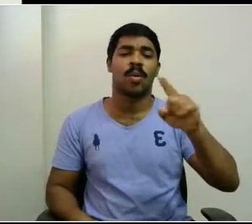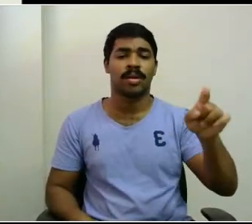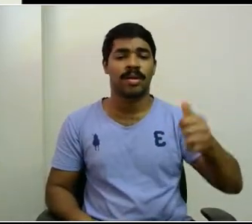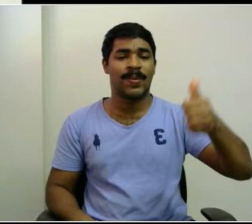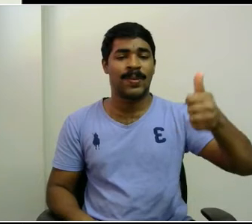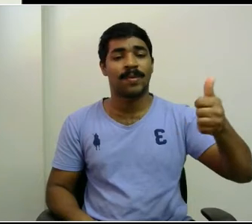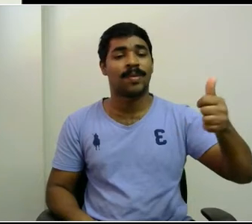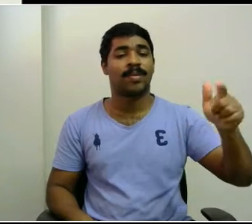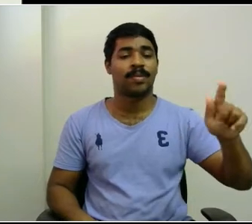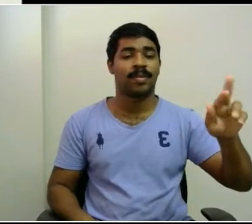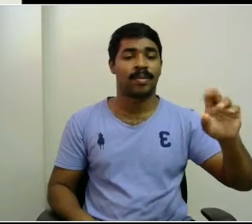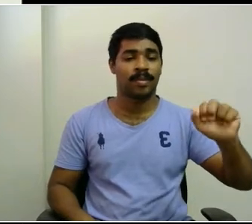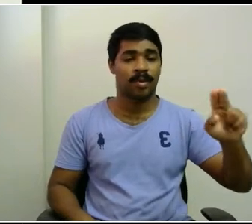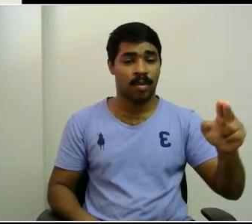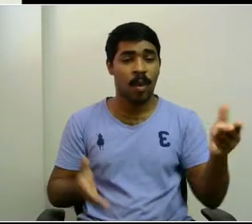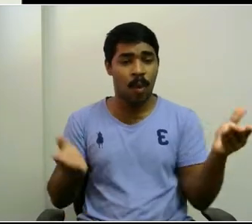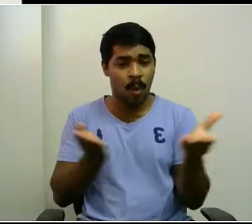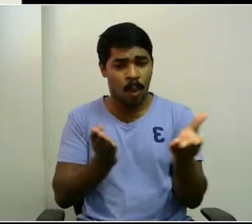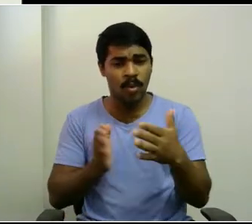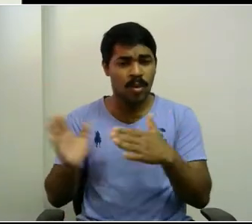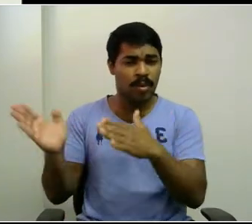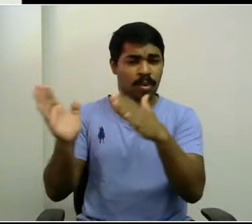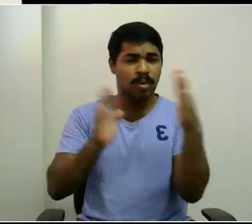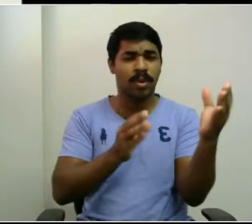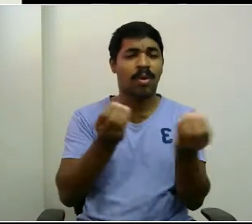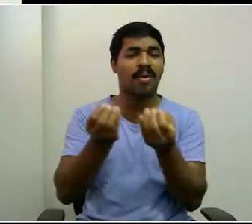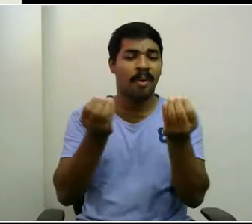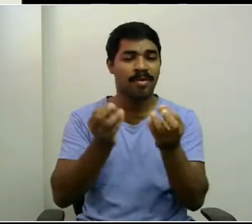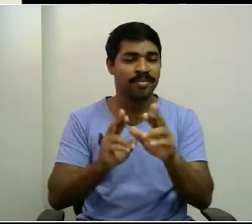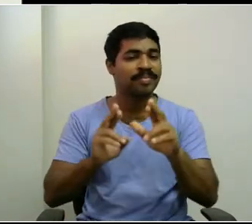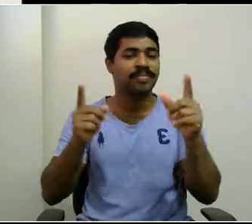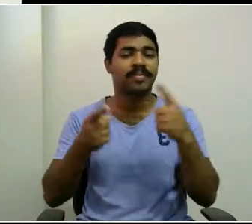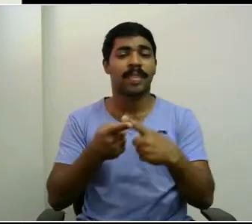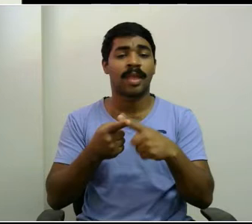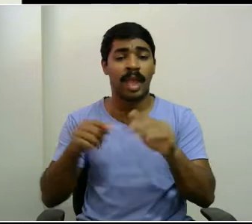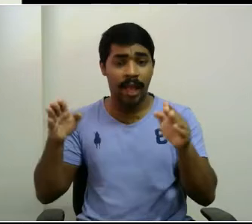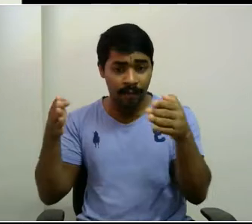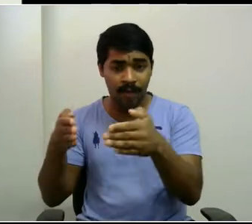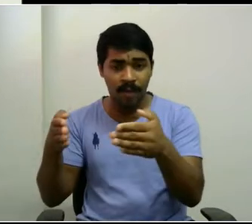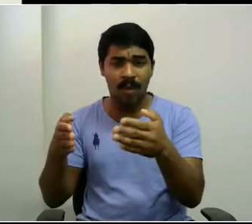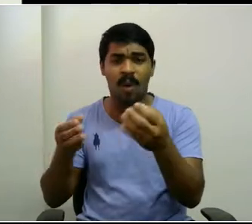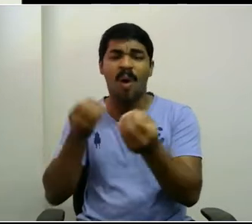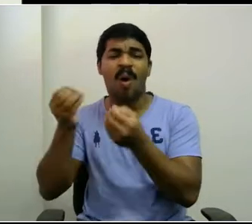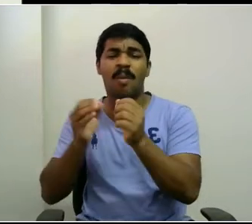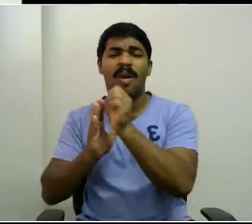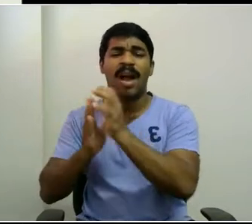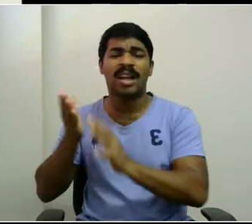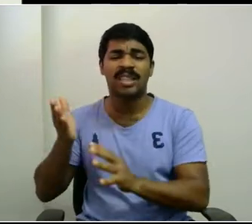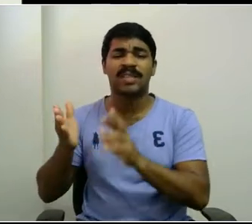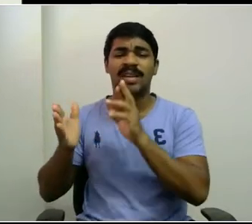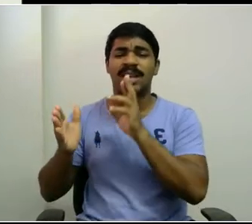O formato dessa aula vai ser um pouquinho diferente. Nós vamos focar um pouco mais na solução de exercícios e um pouco menos na parte teórica